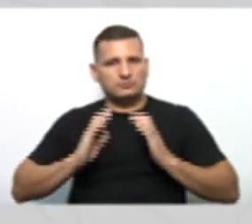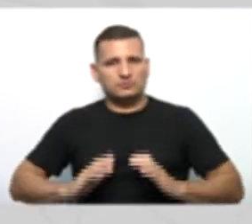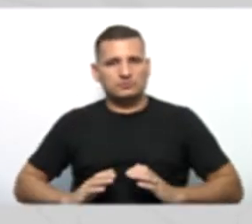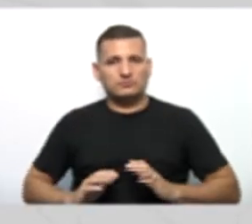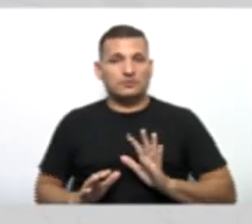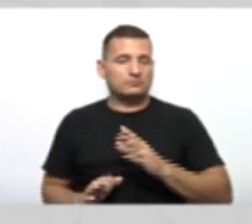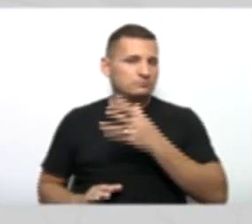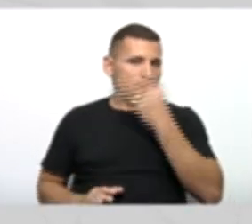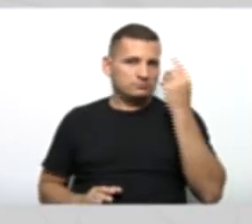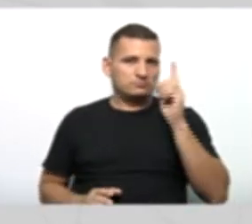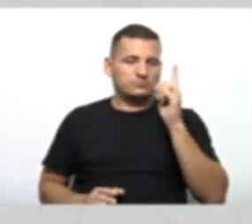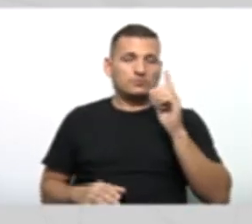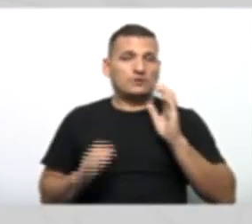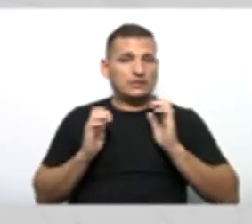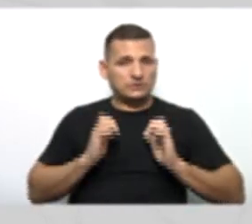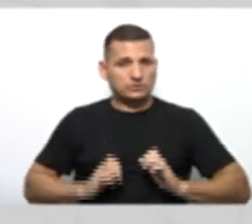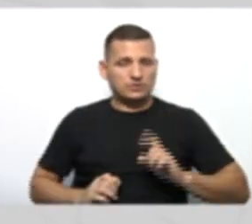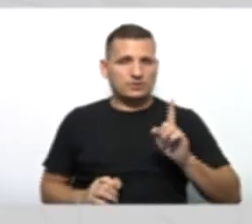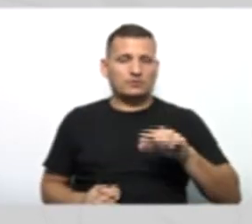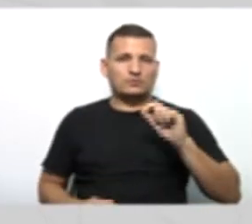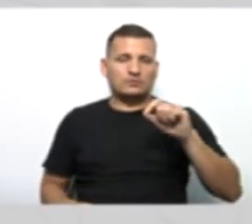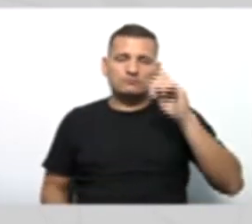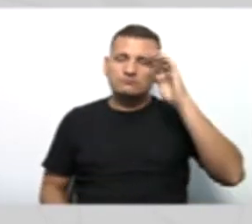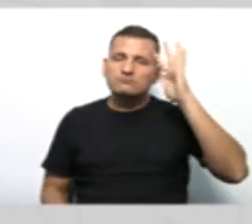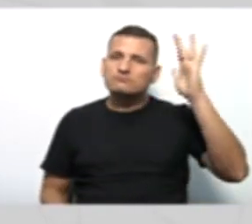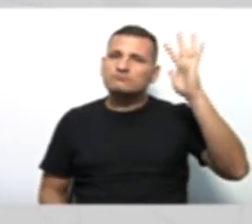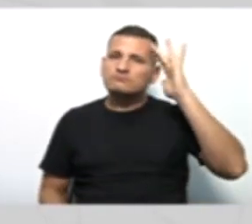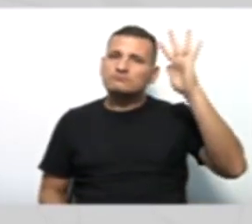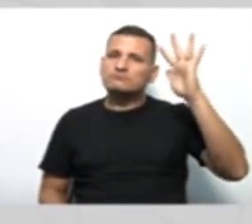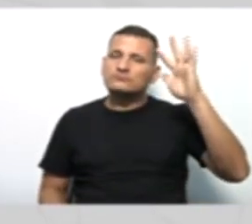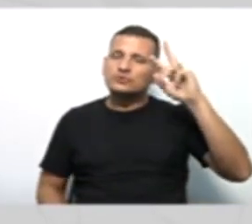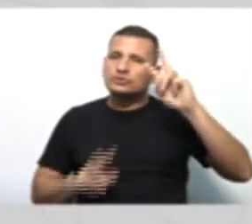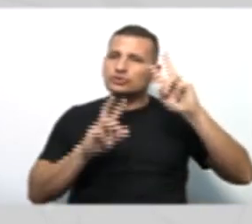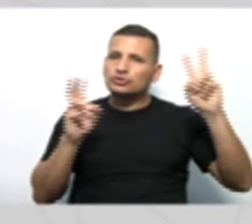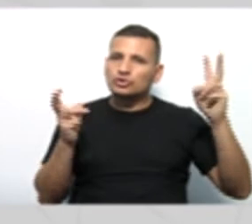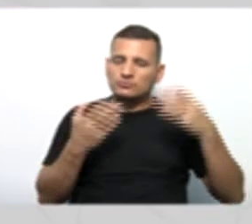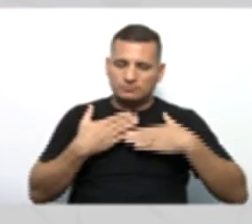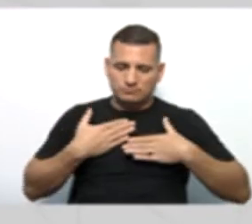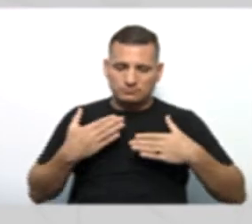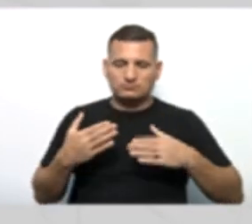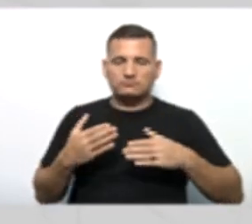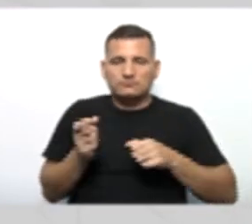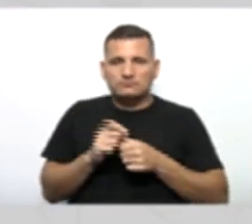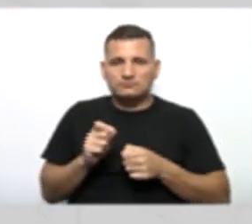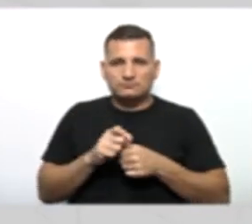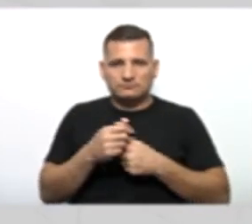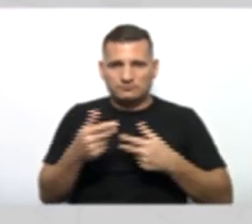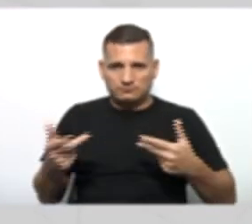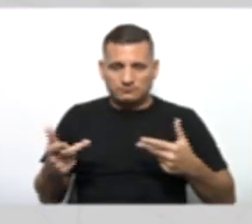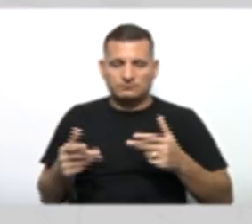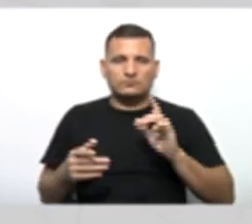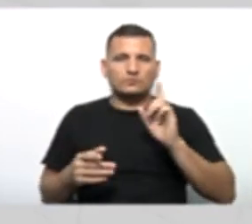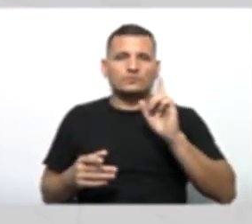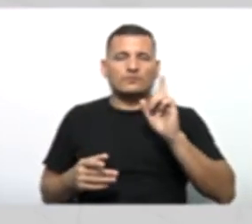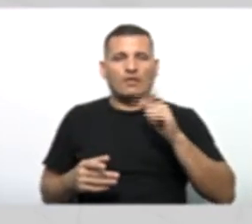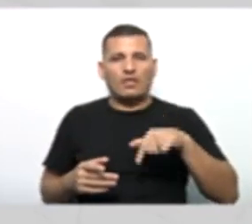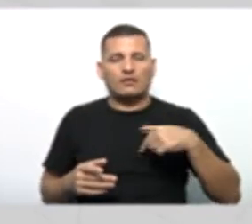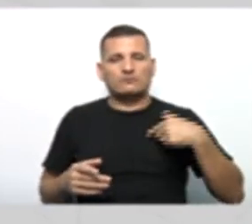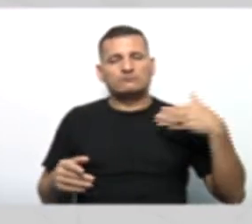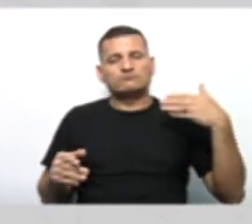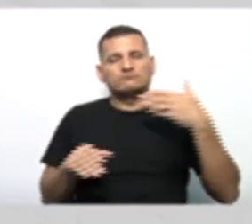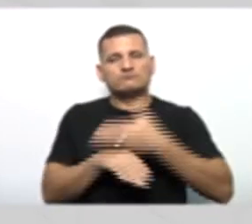ser ético é refletir sobre a a minha ação eu chegar em casa e eu